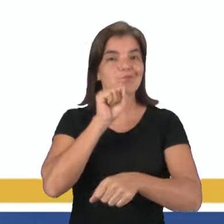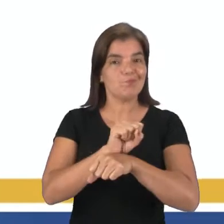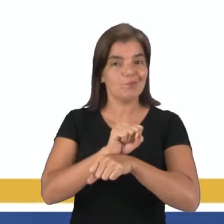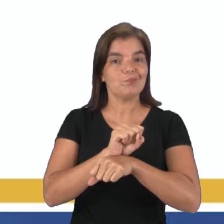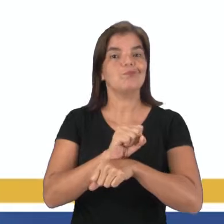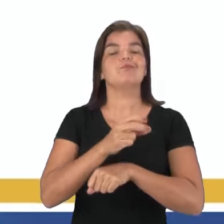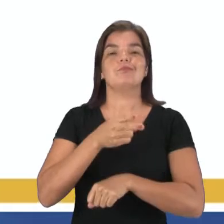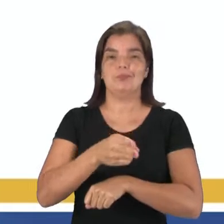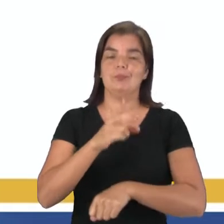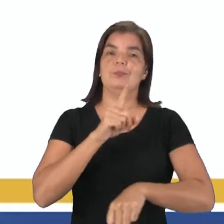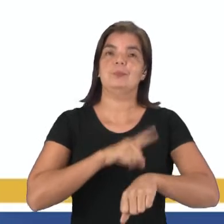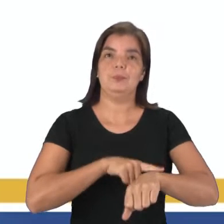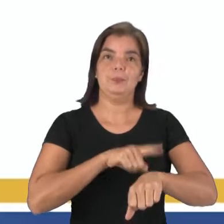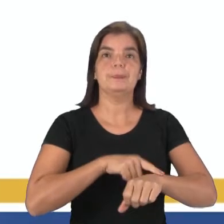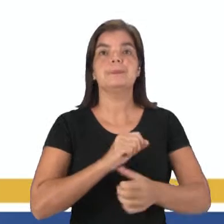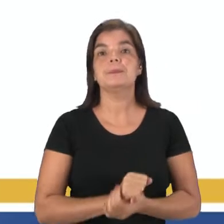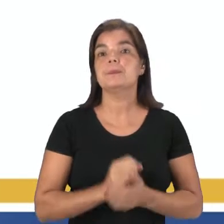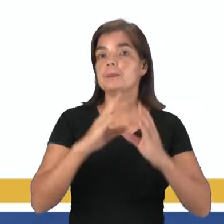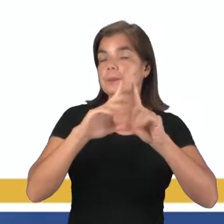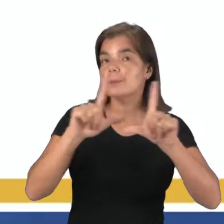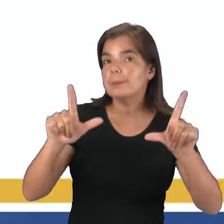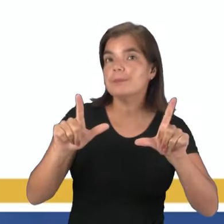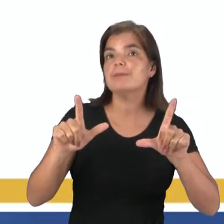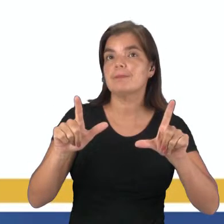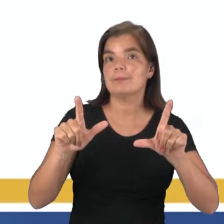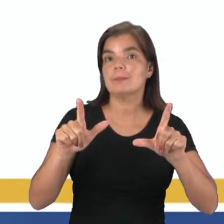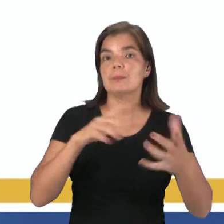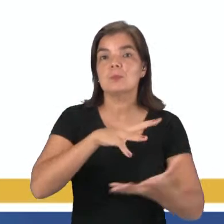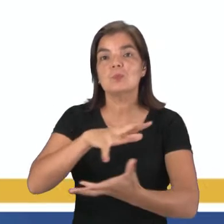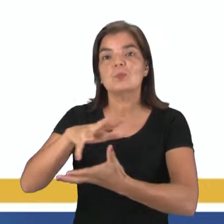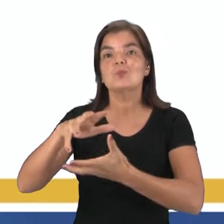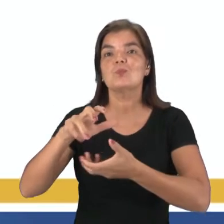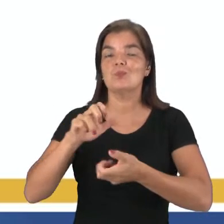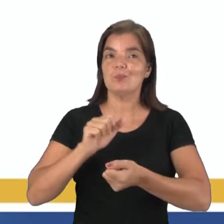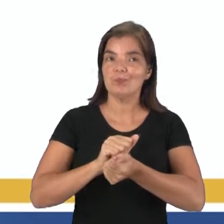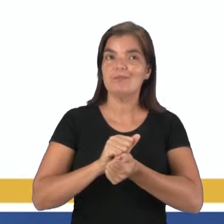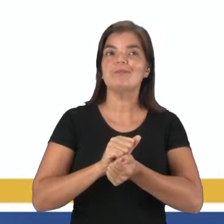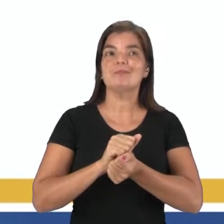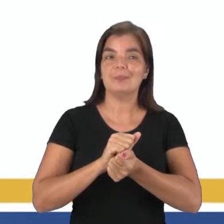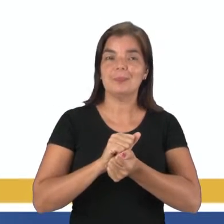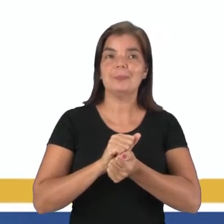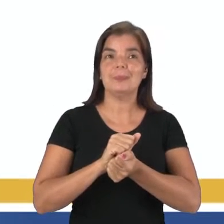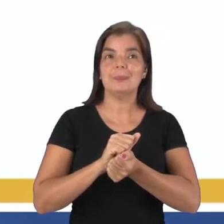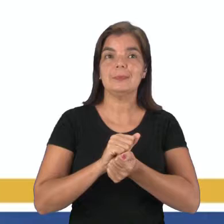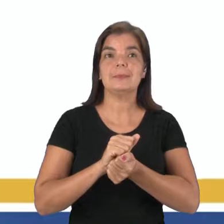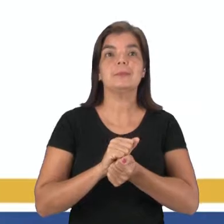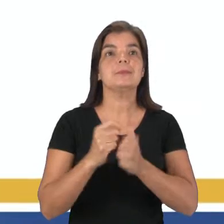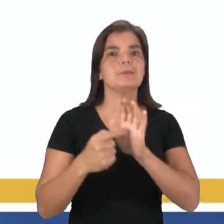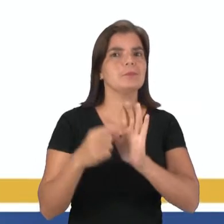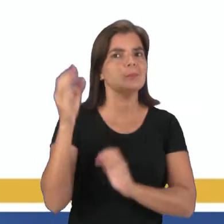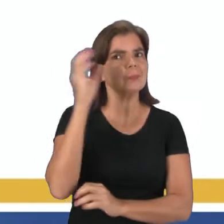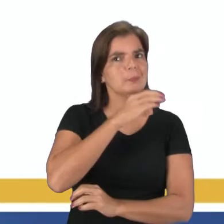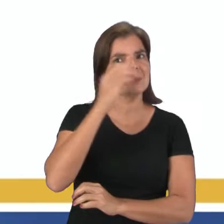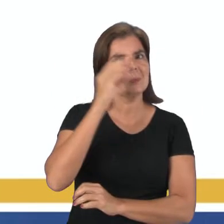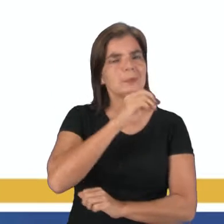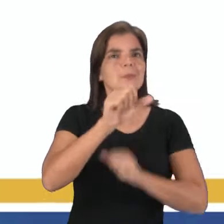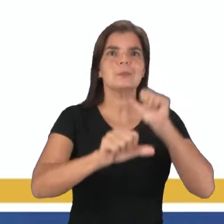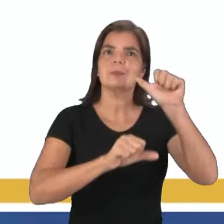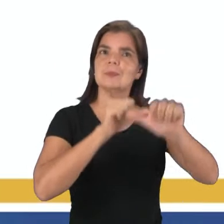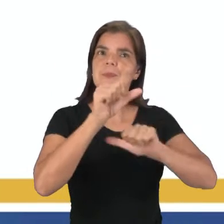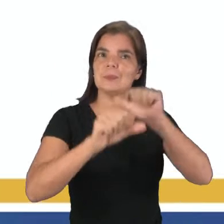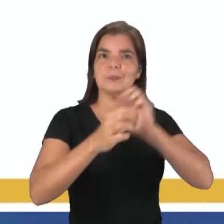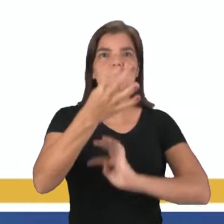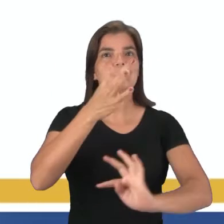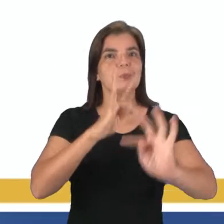como um processo e não como algo estagnado no tempo. Isso fica claro no mundo